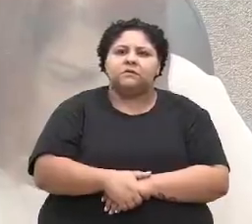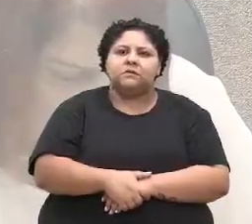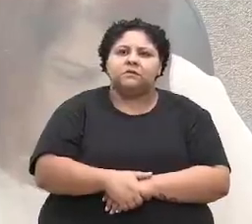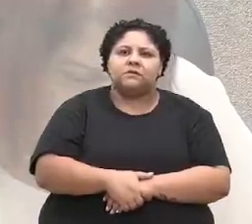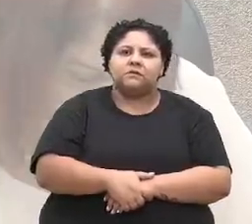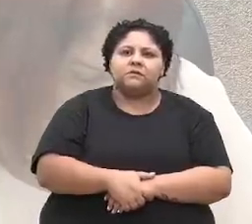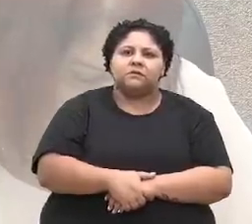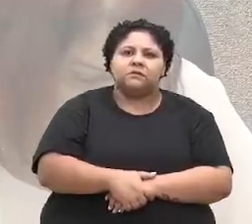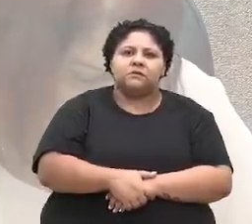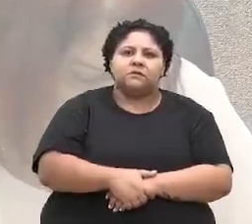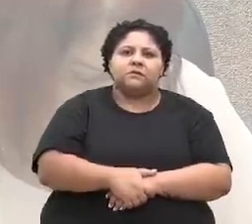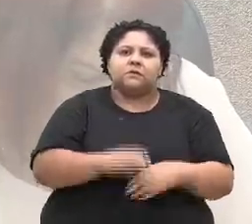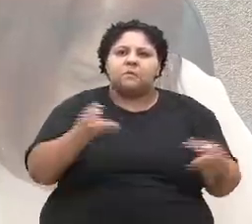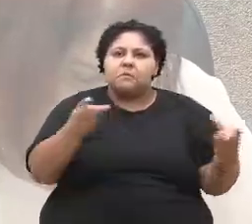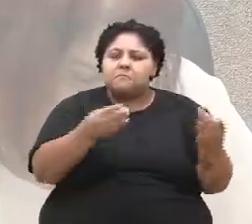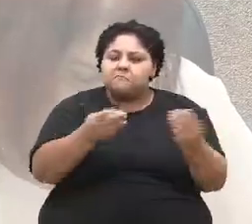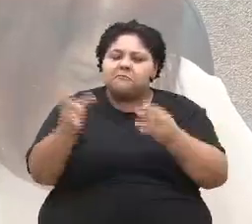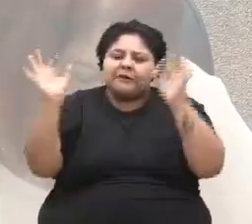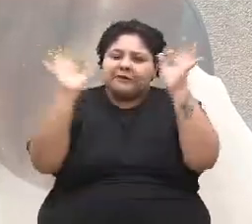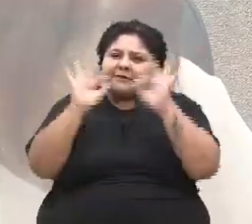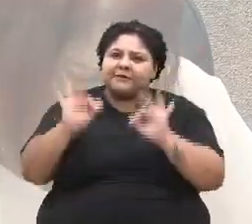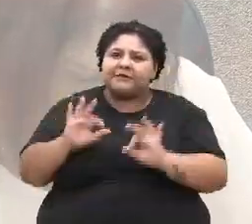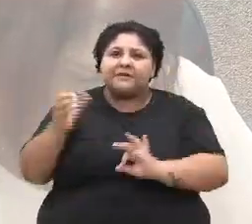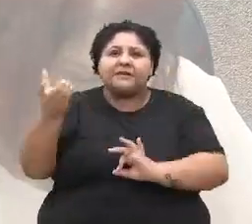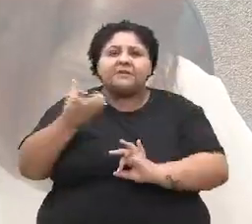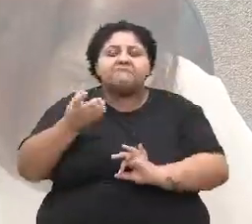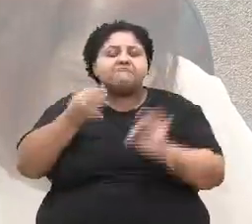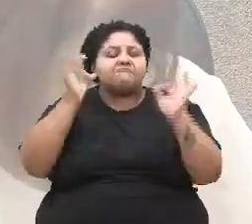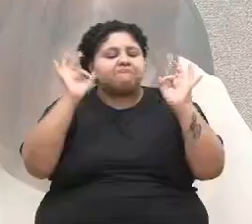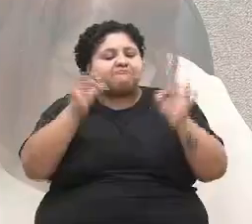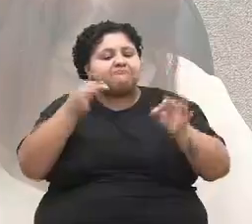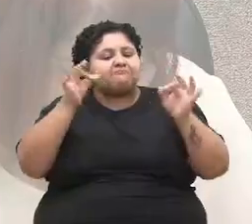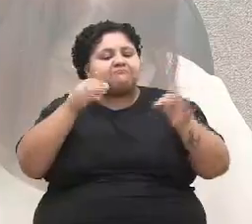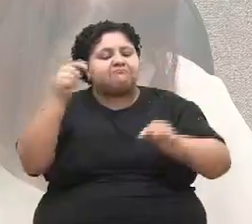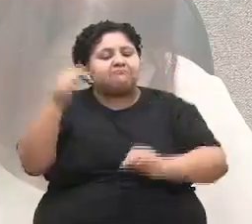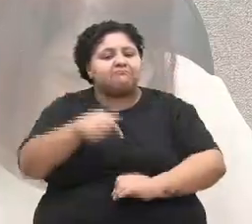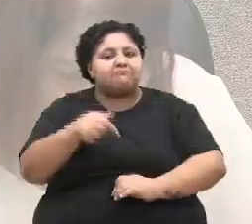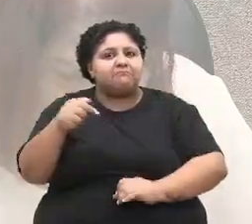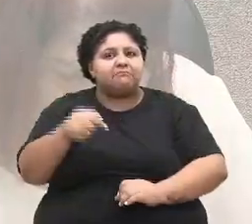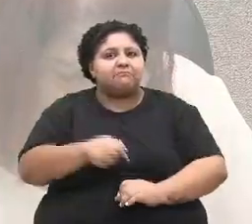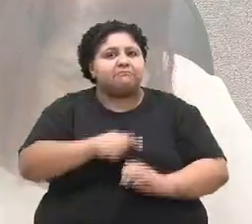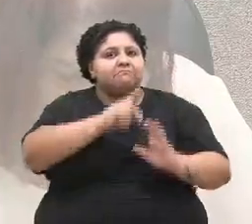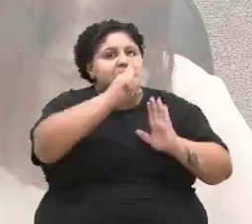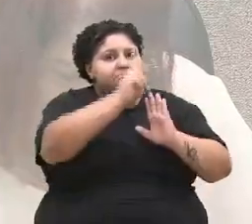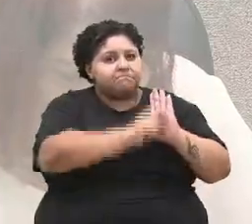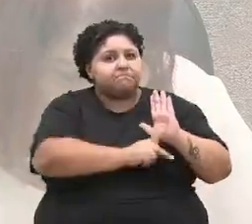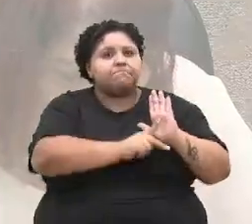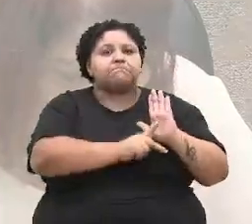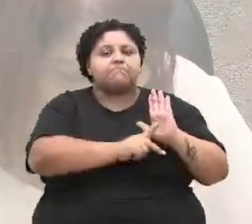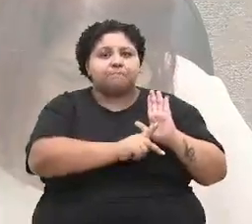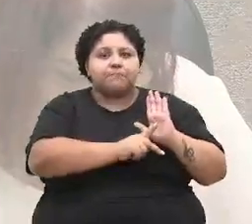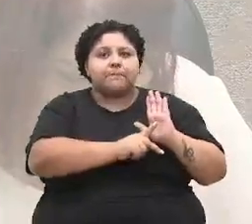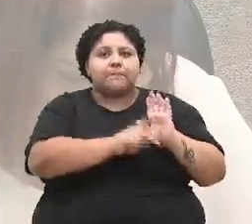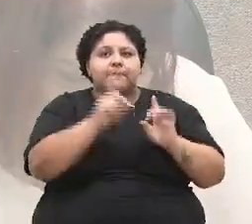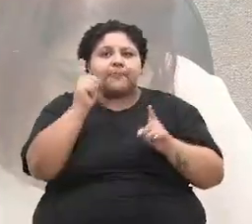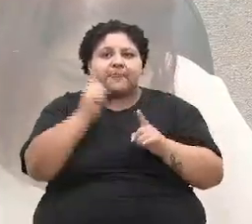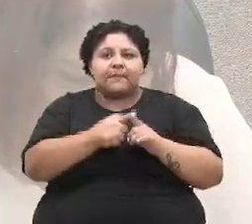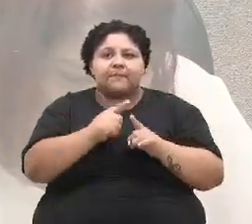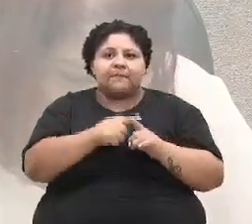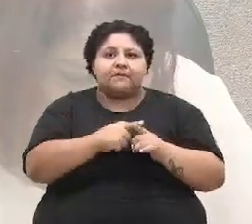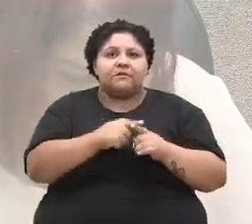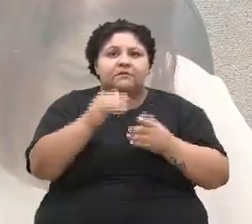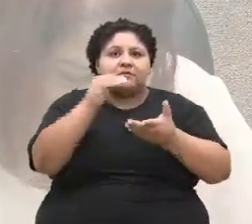com muita alegria, porque eu quero elogiar aqui esse projeto, porque o